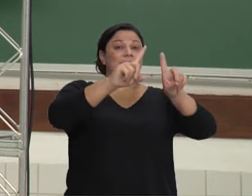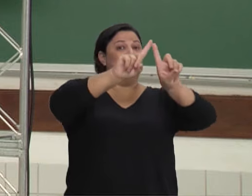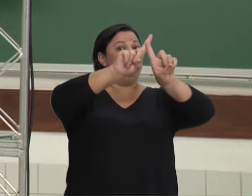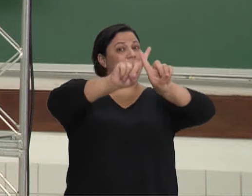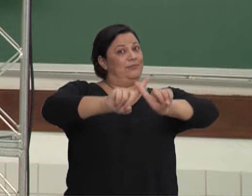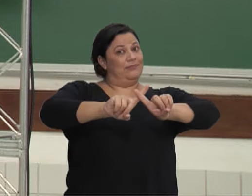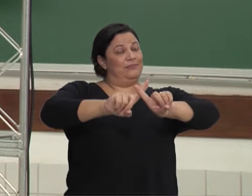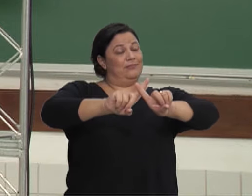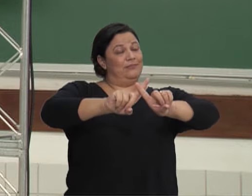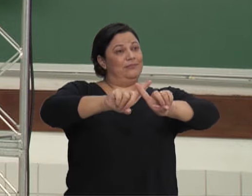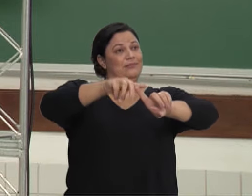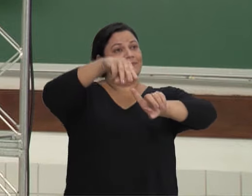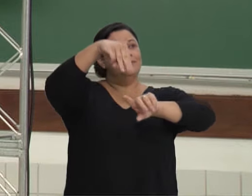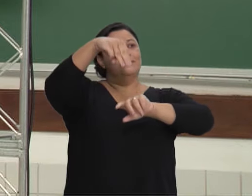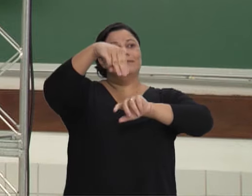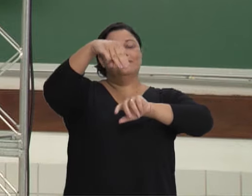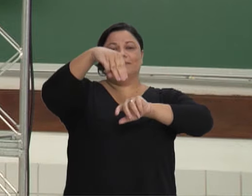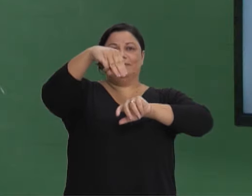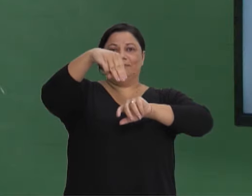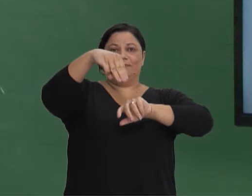vezes m